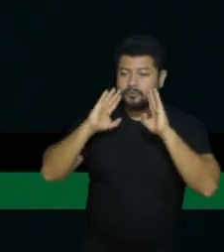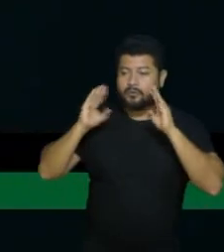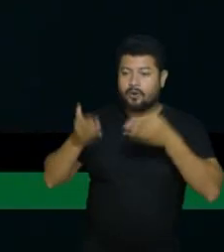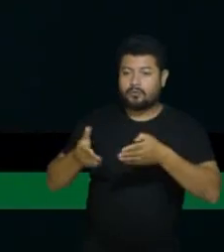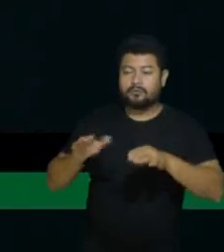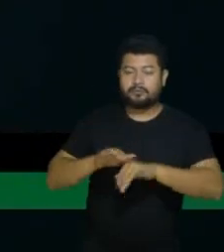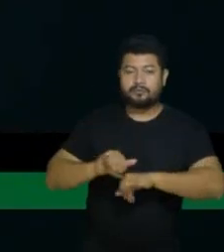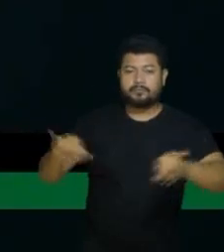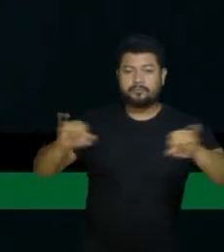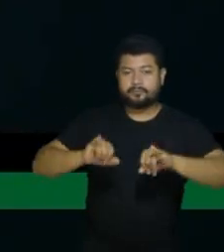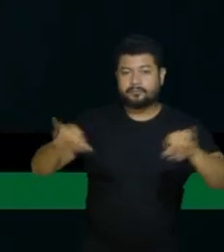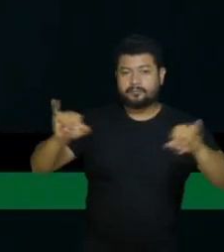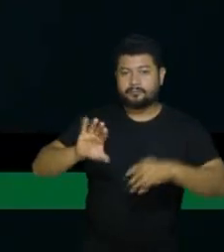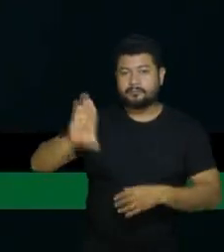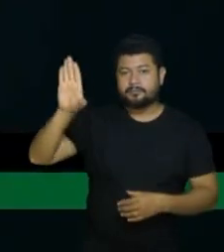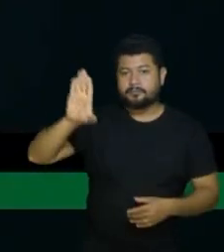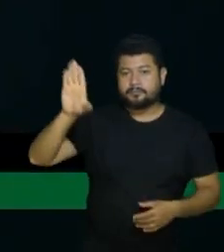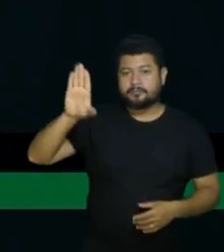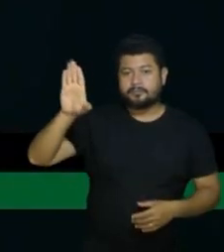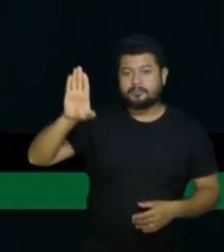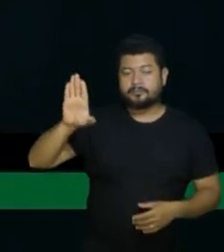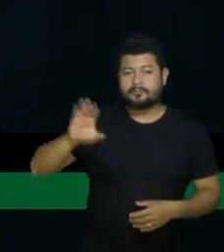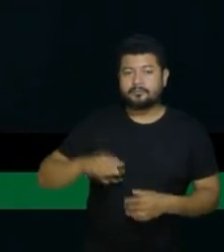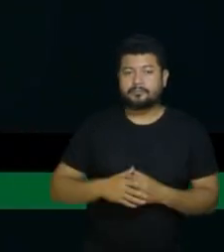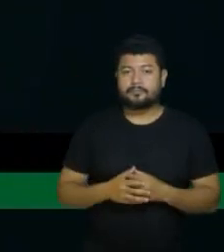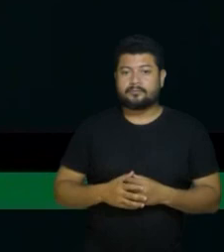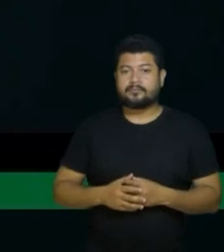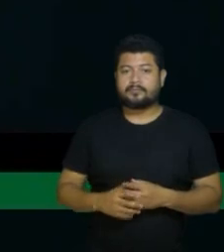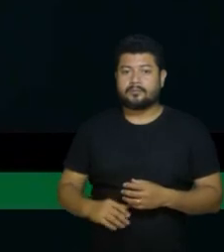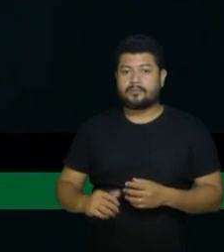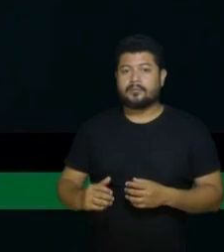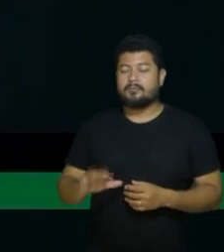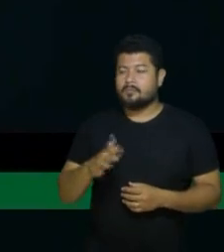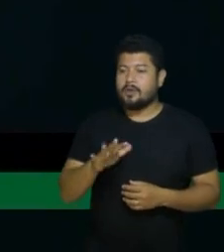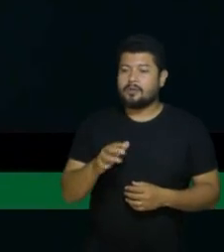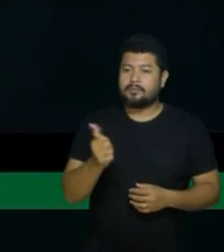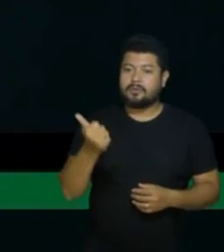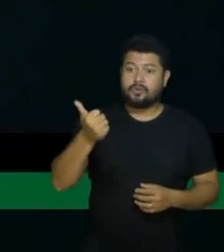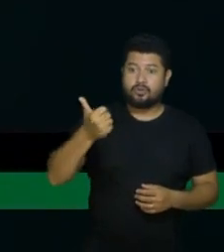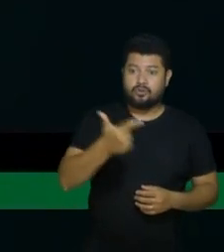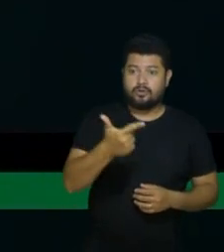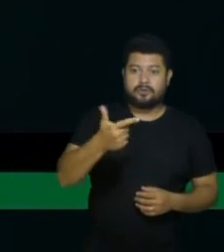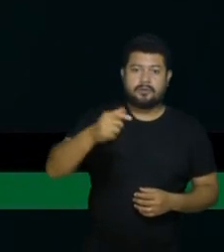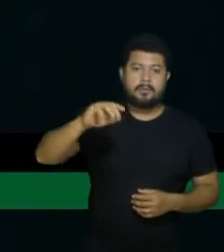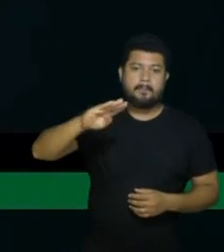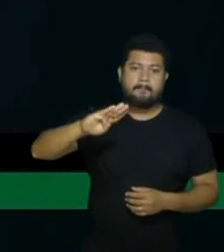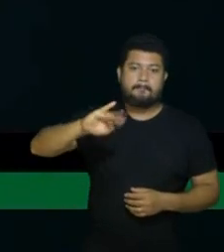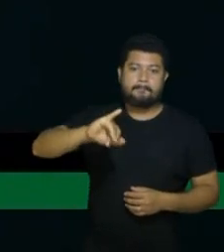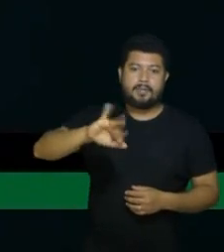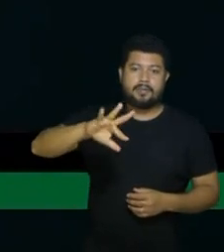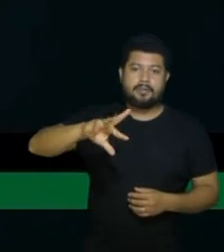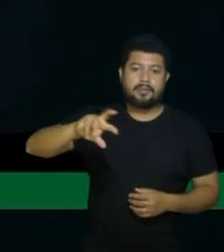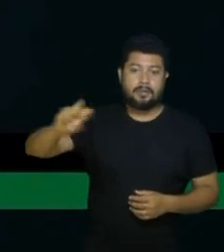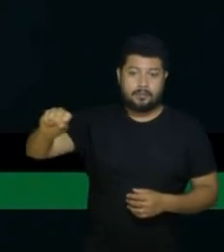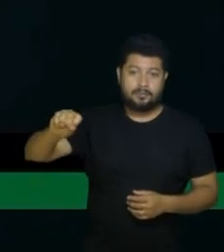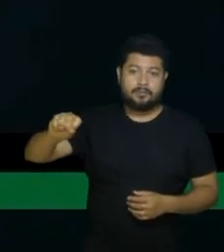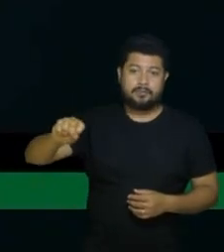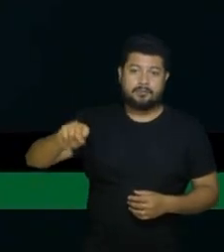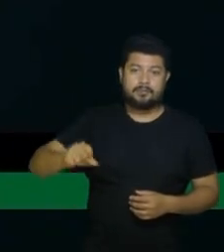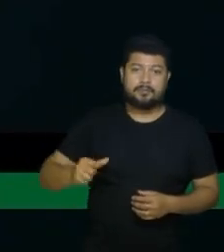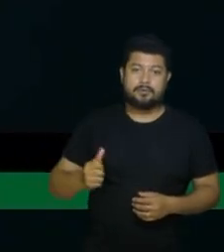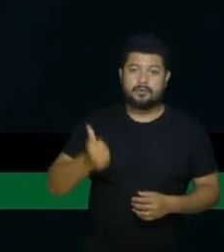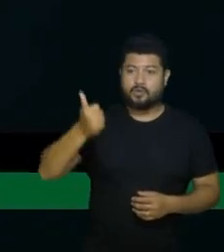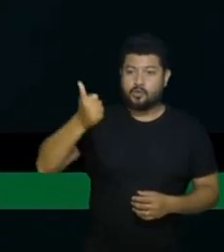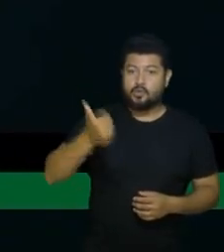eleitorais aproximadamente 12 bilhões de reais estou falando de